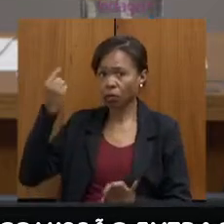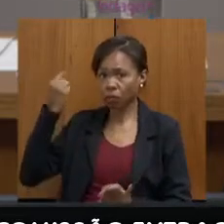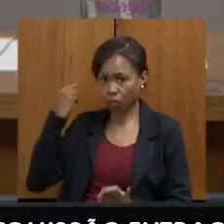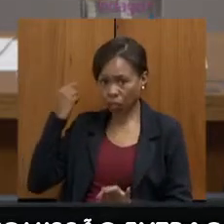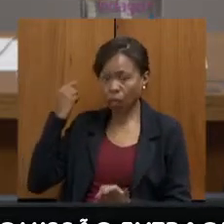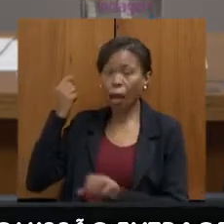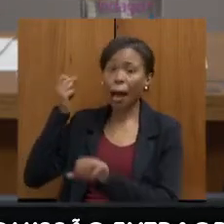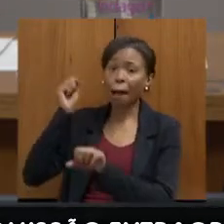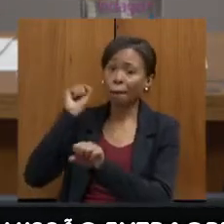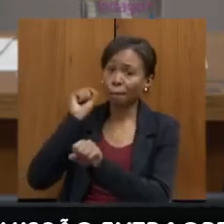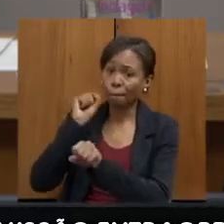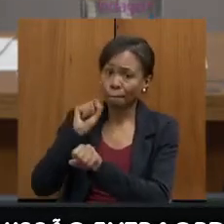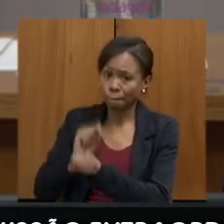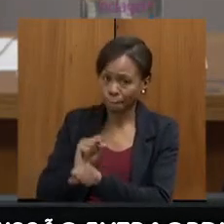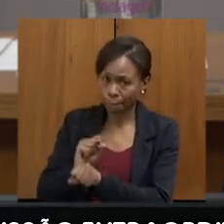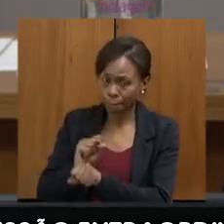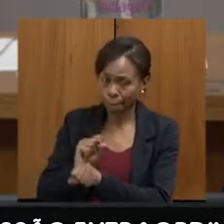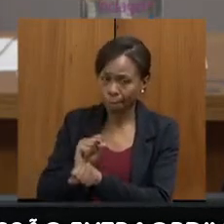paralisado